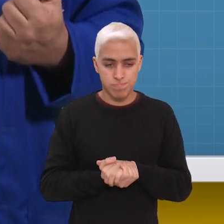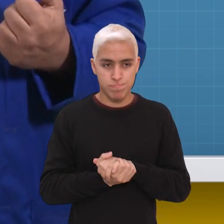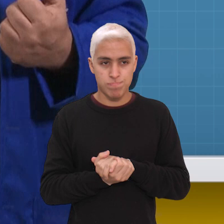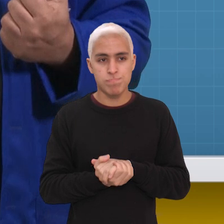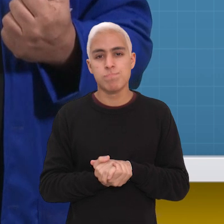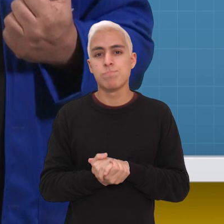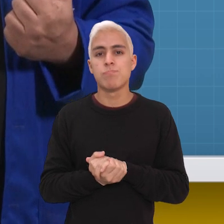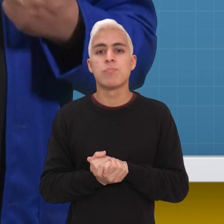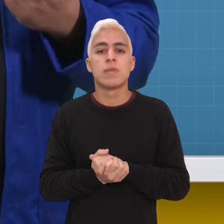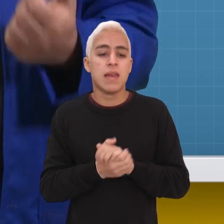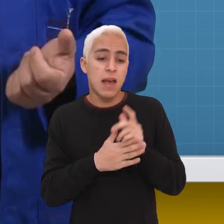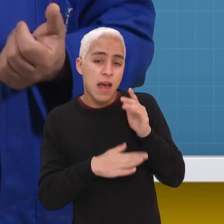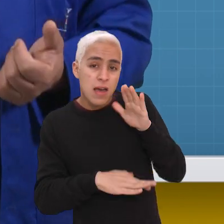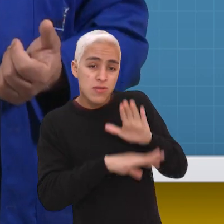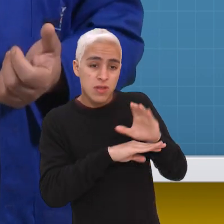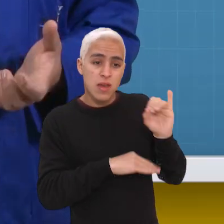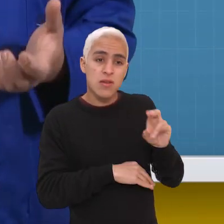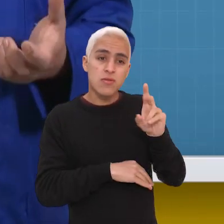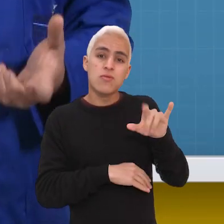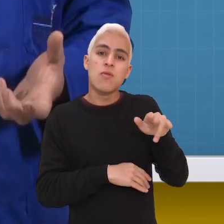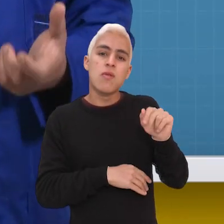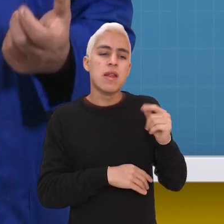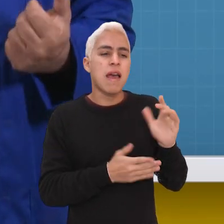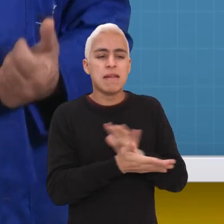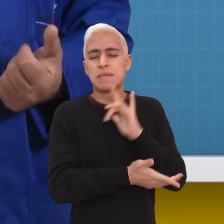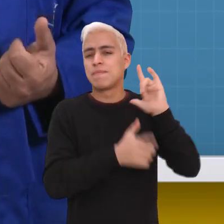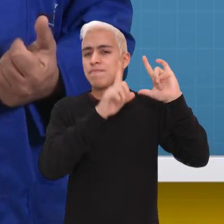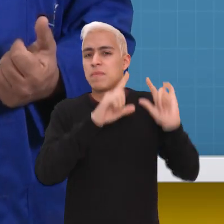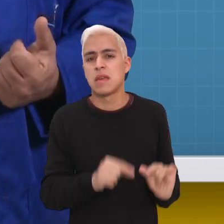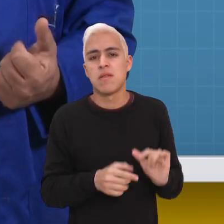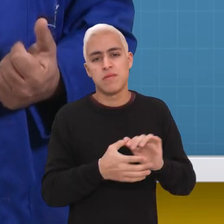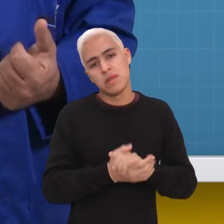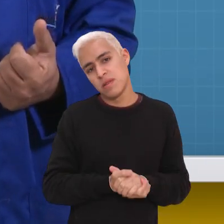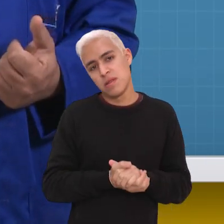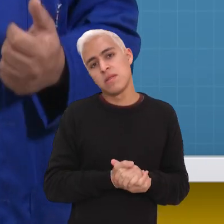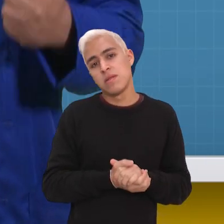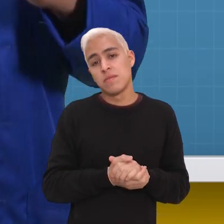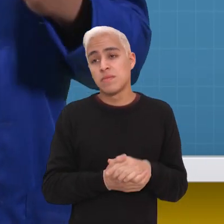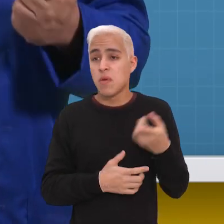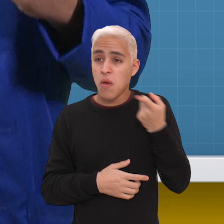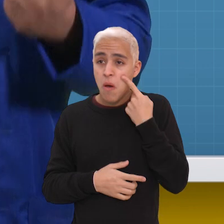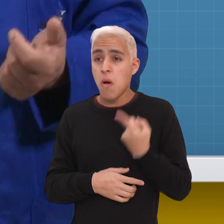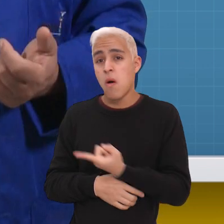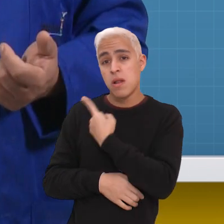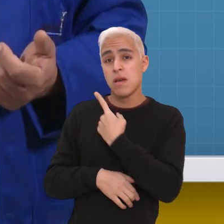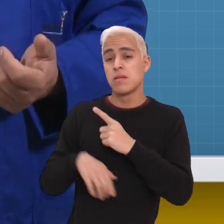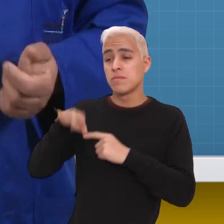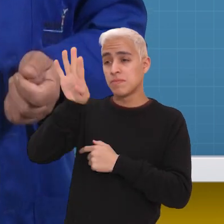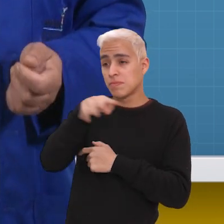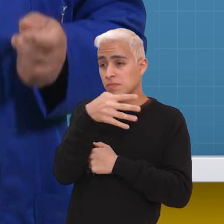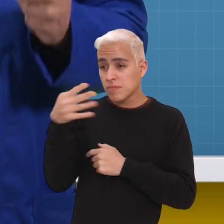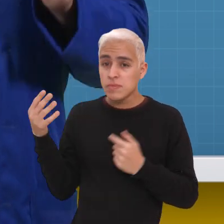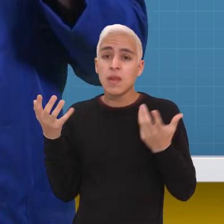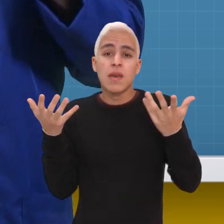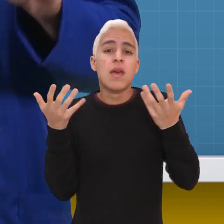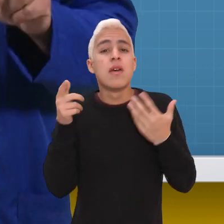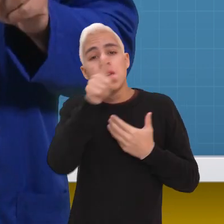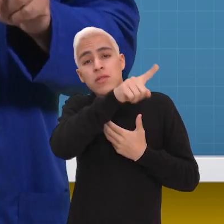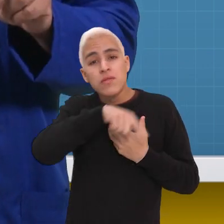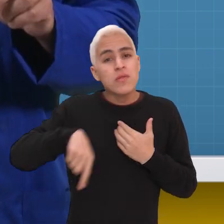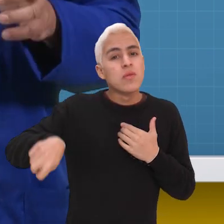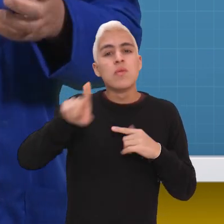vamos ajudar a Juliana a gastar o menos possível. Olhando a tabela, agora eu quero